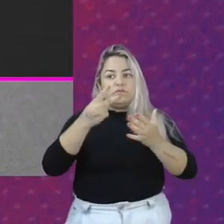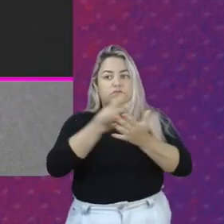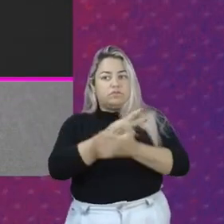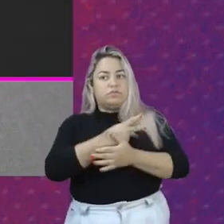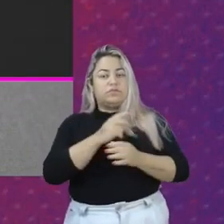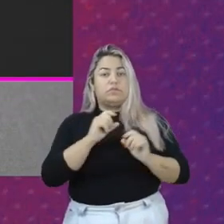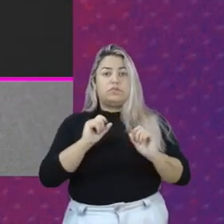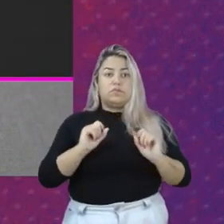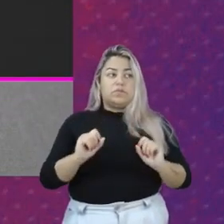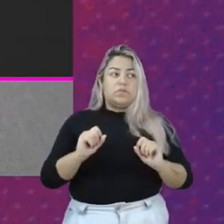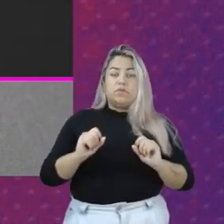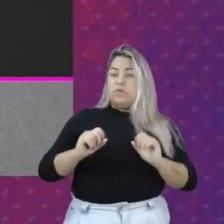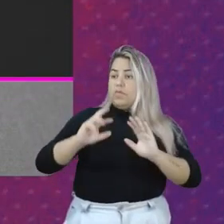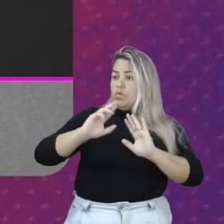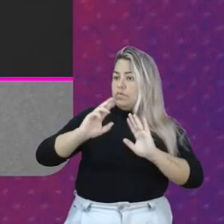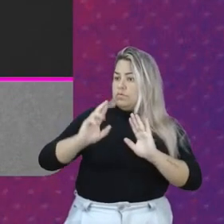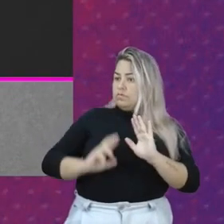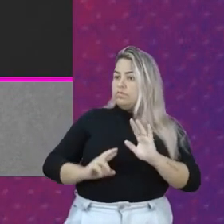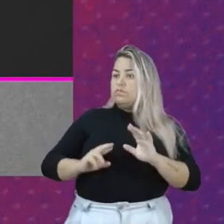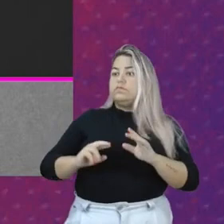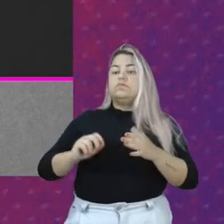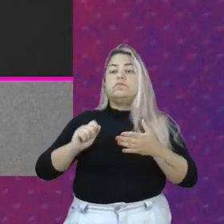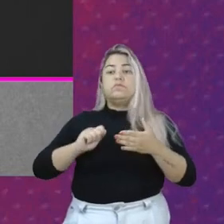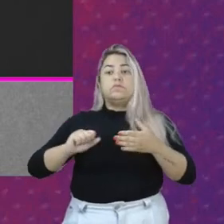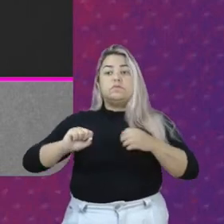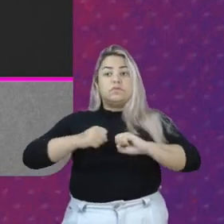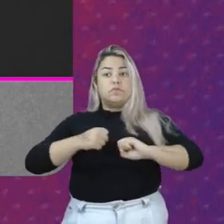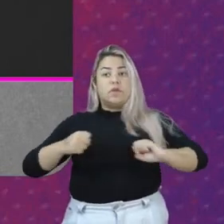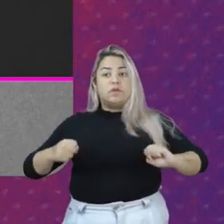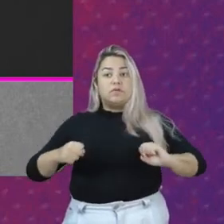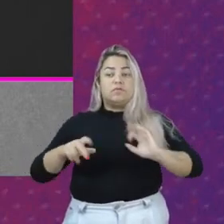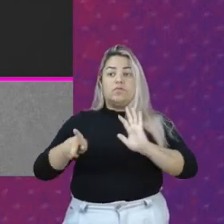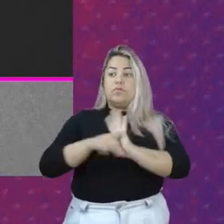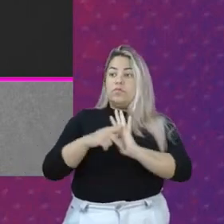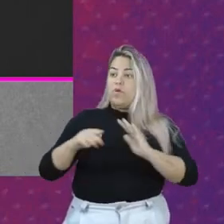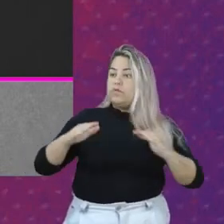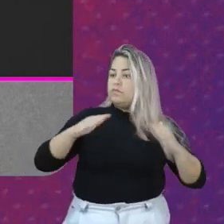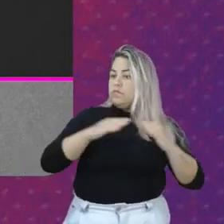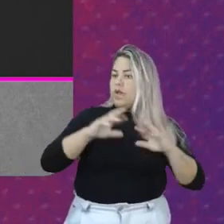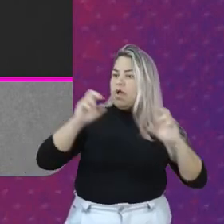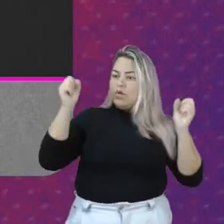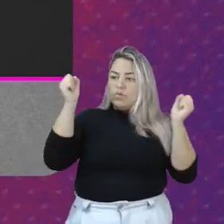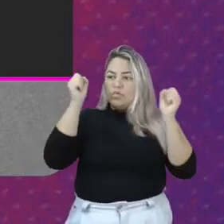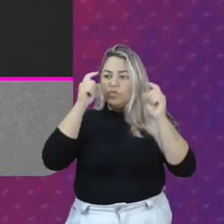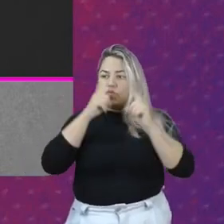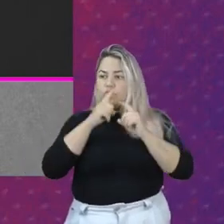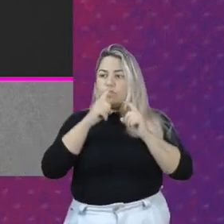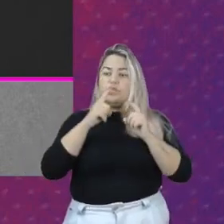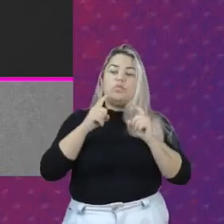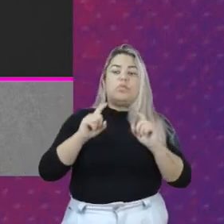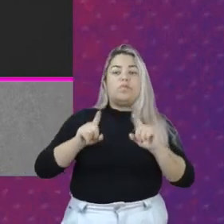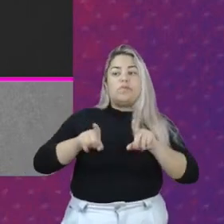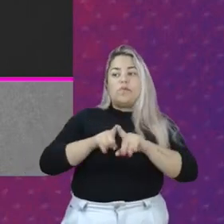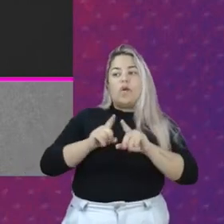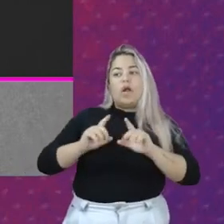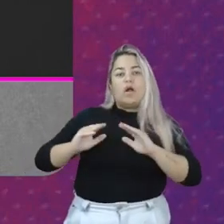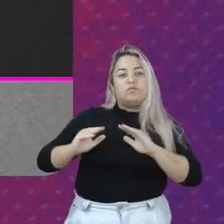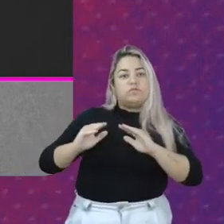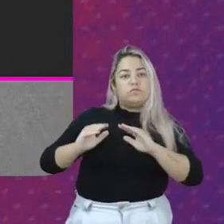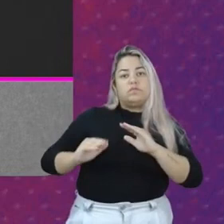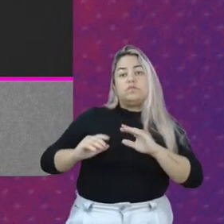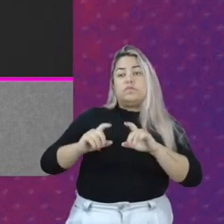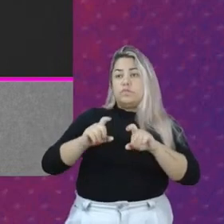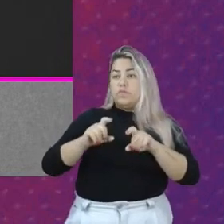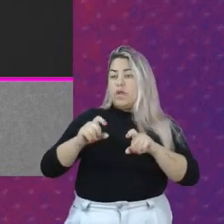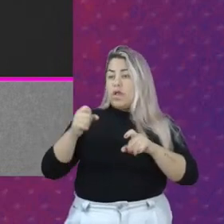disso é que, com a regularização das escrituras das grandes propriedades e as dificuldades impostas aos pequenos produtores, pois